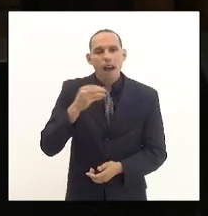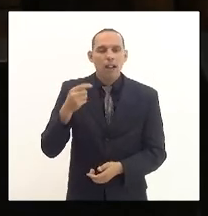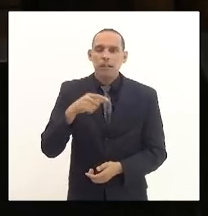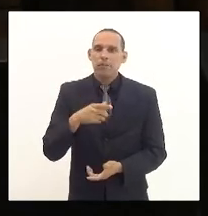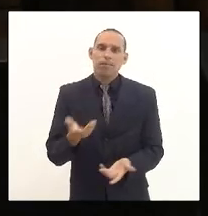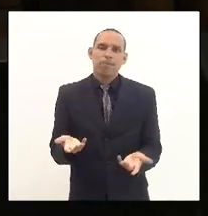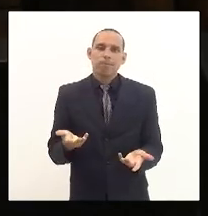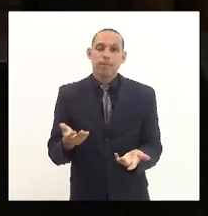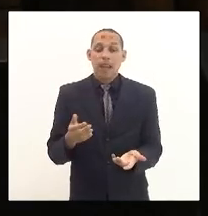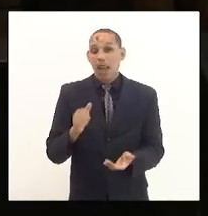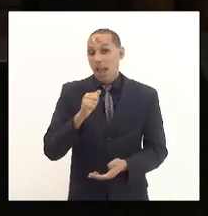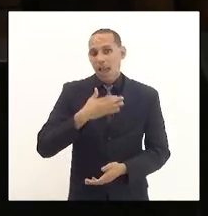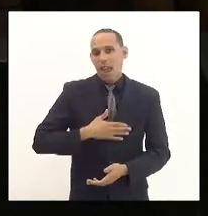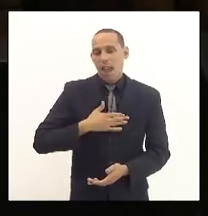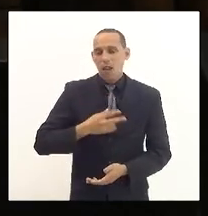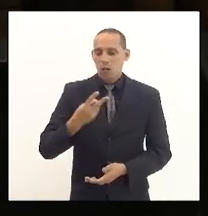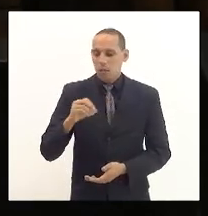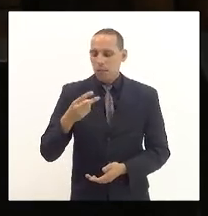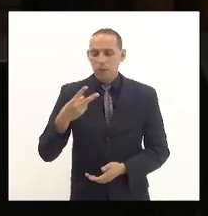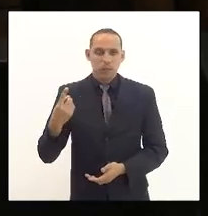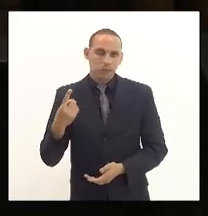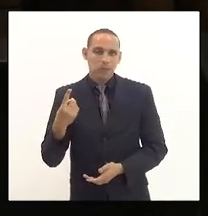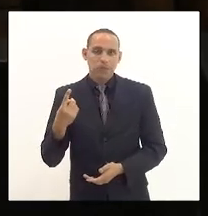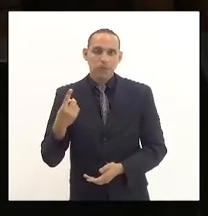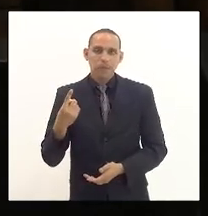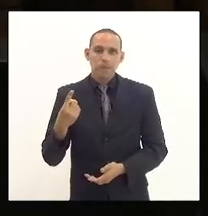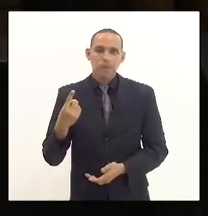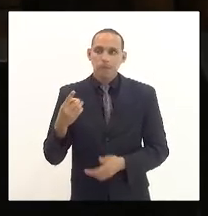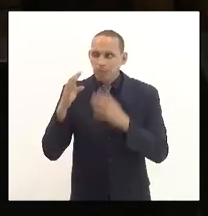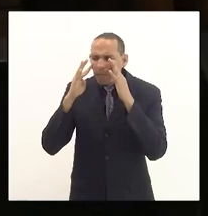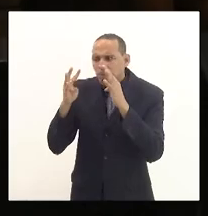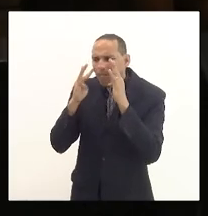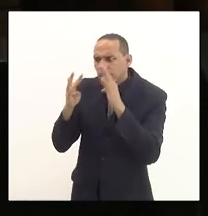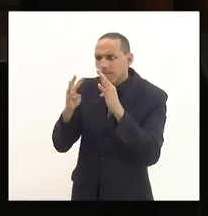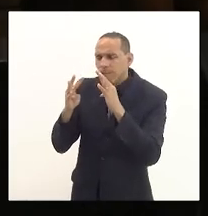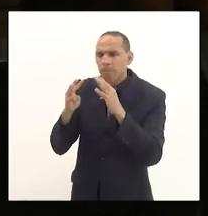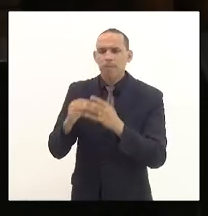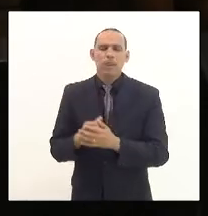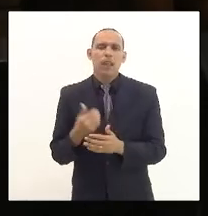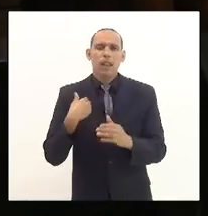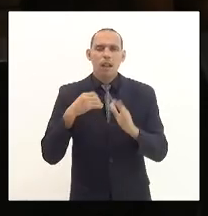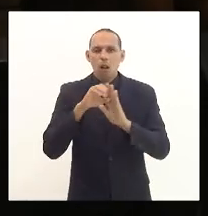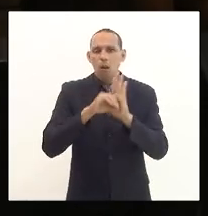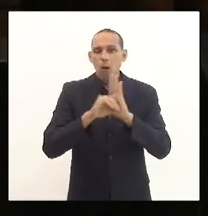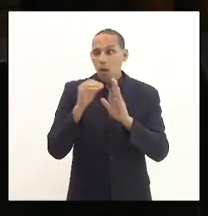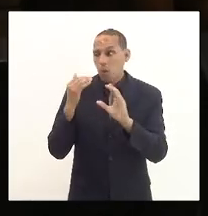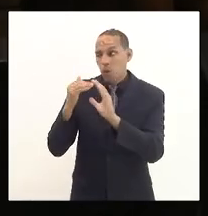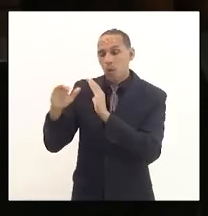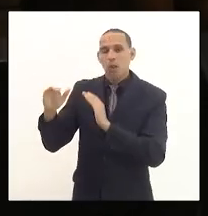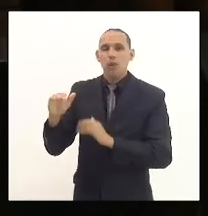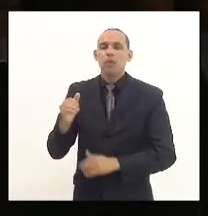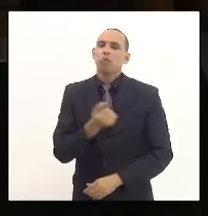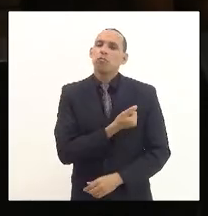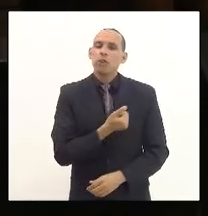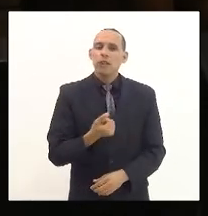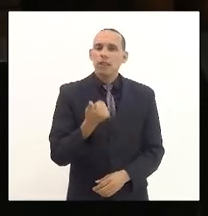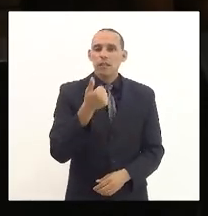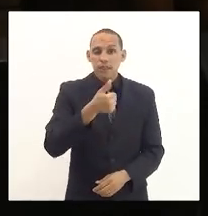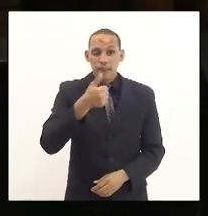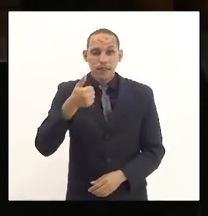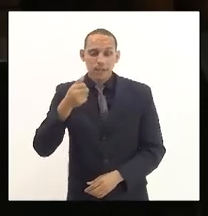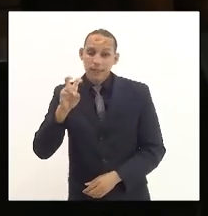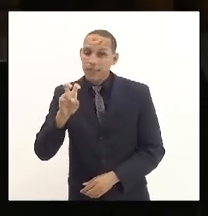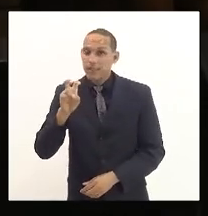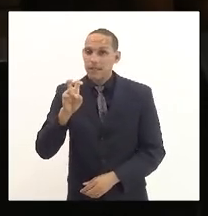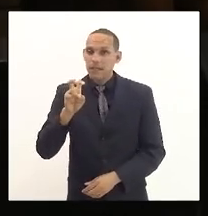agosto de 2021 em razão dessa escuta Eu encaminhei Ofício de nº 115